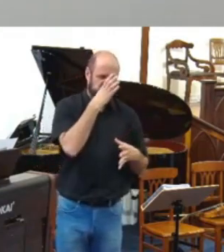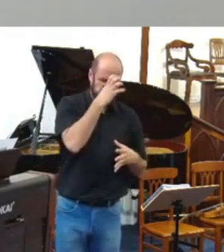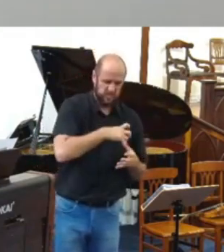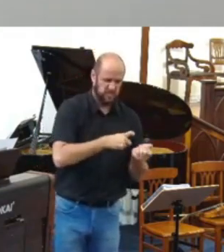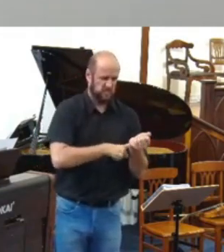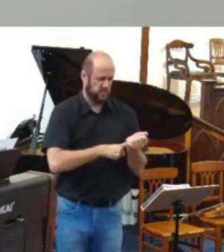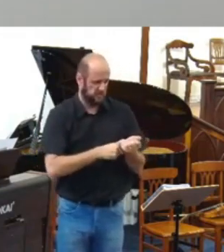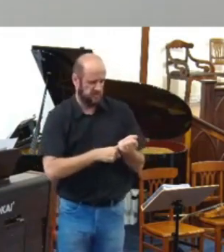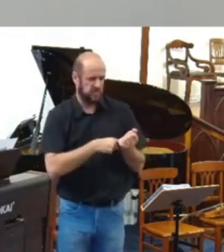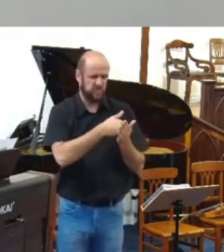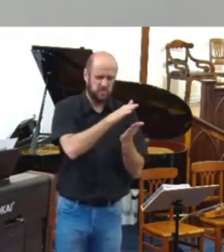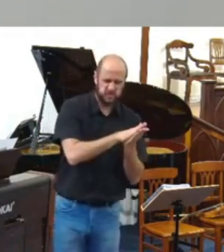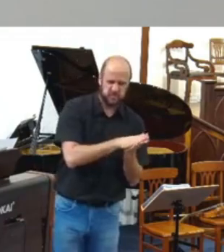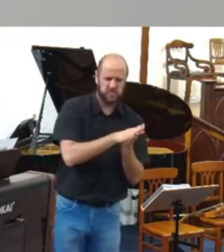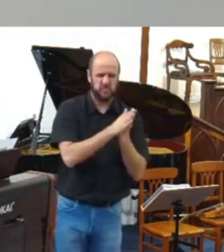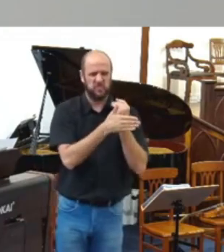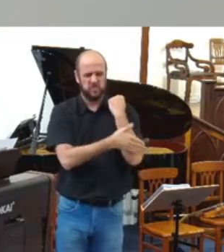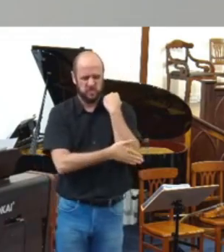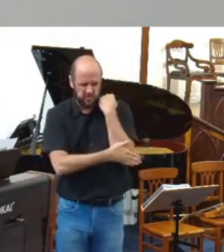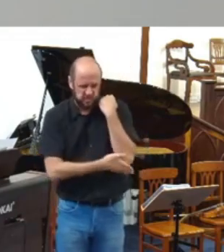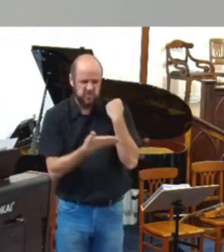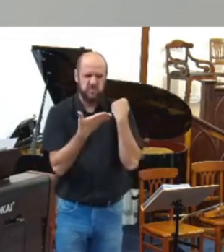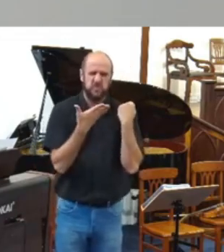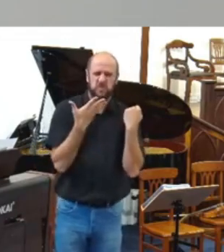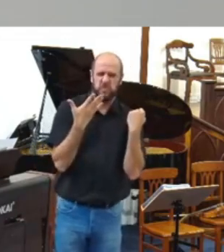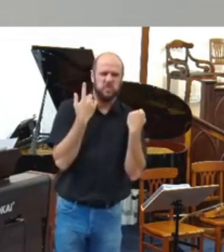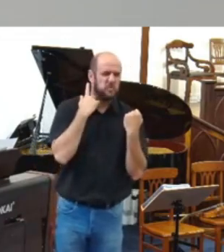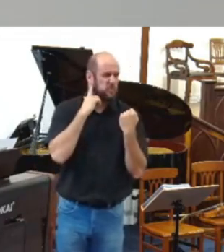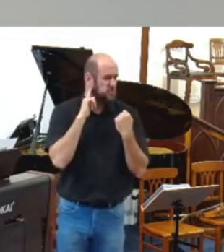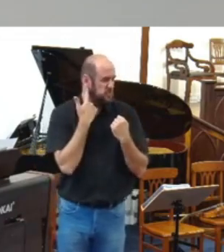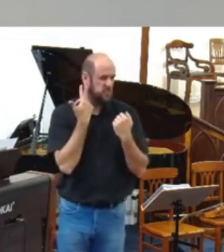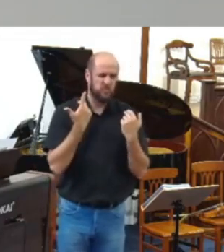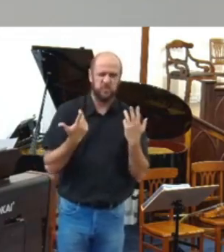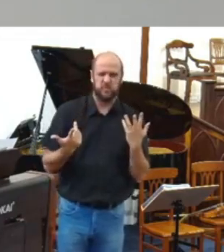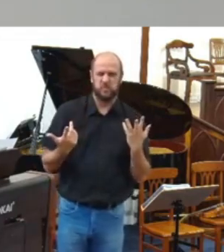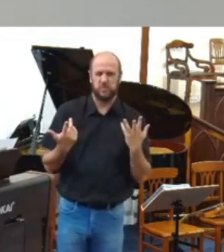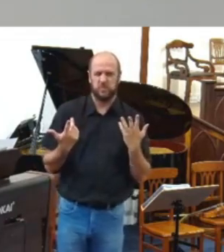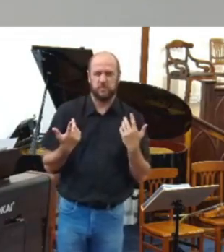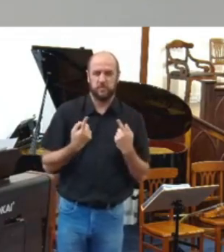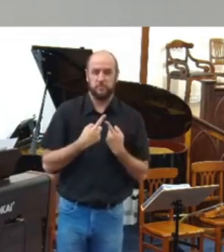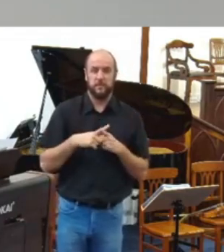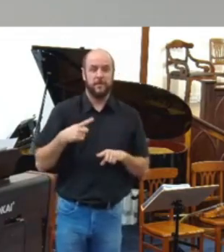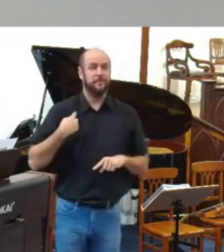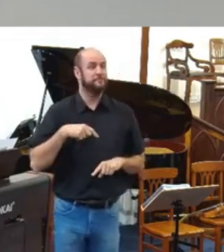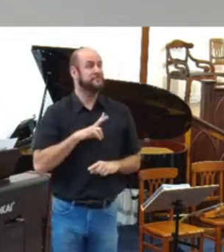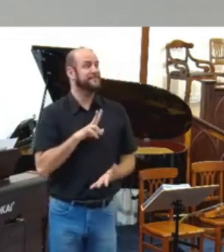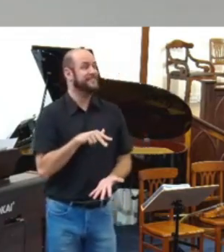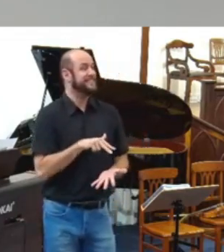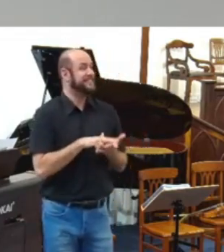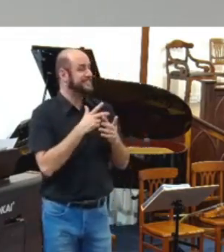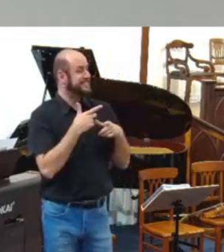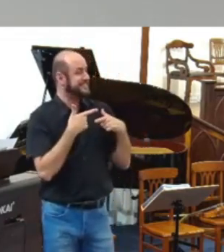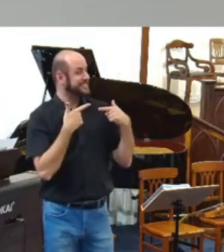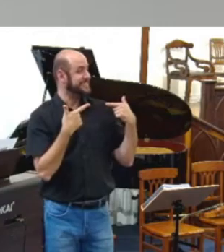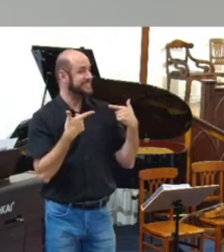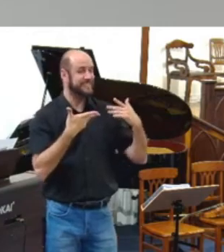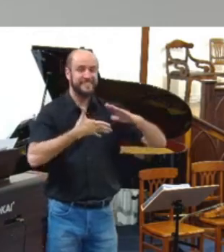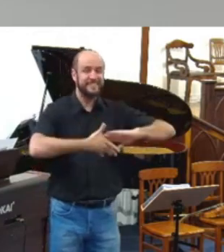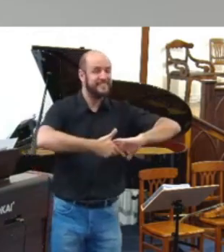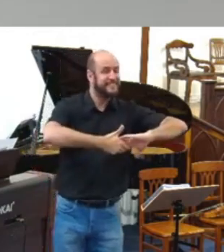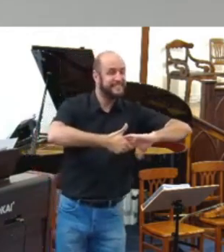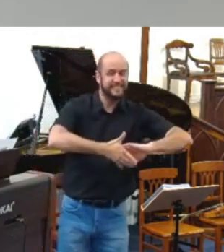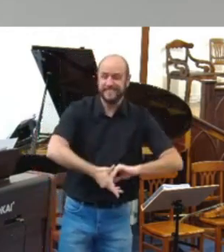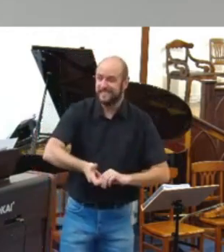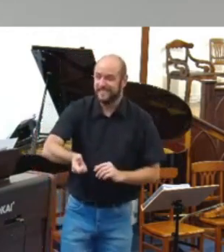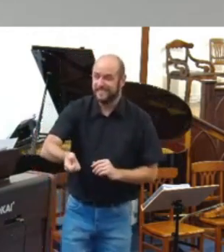mágoas, vinganças, invejas, imundícias. Mas nós damos um sorriso e as pessoas pensam, uma boa pessoa.